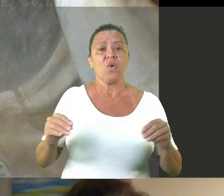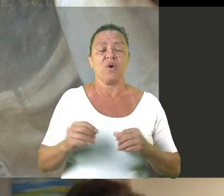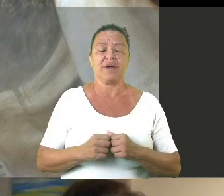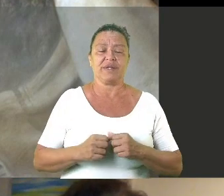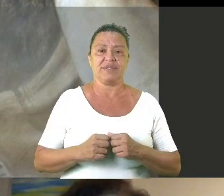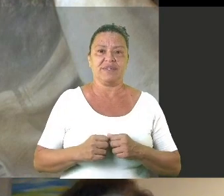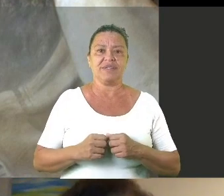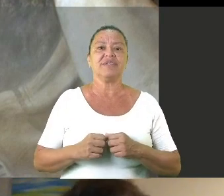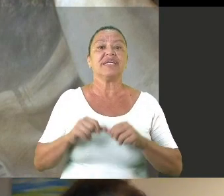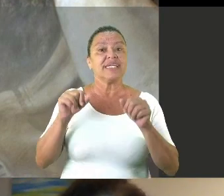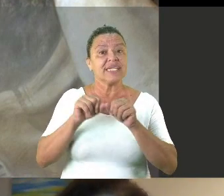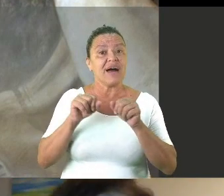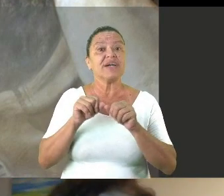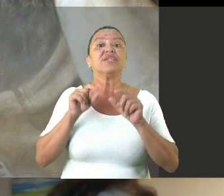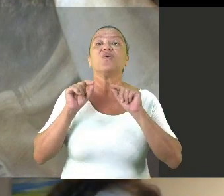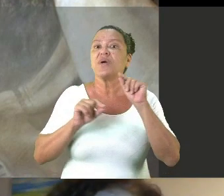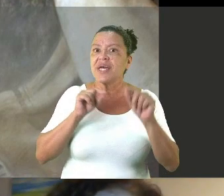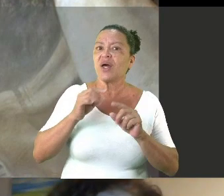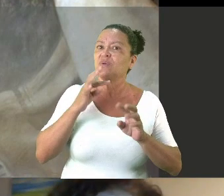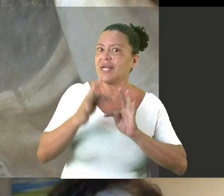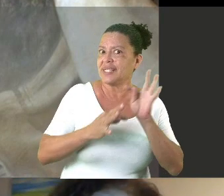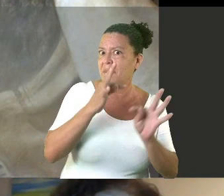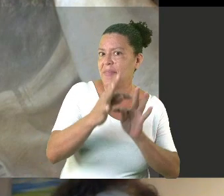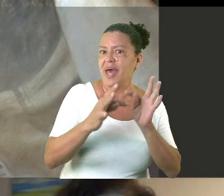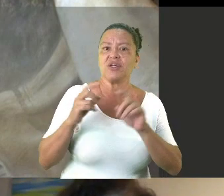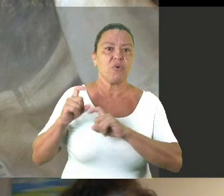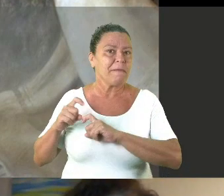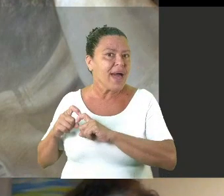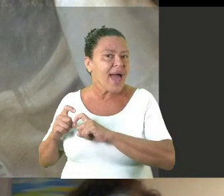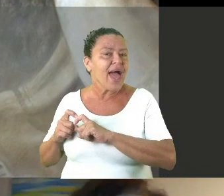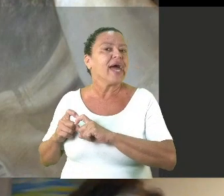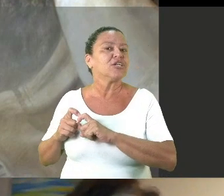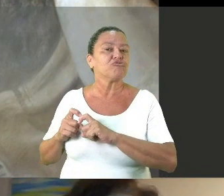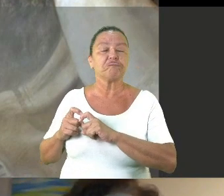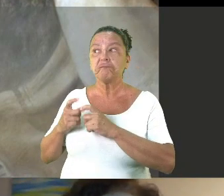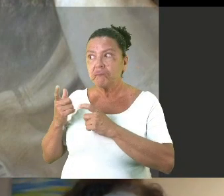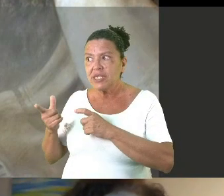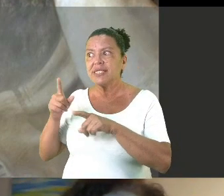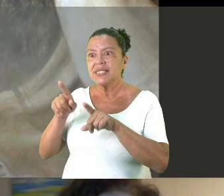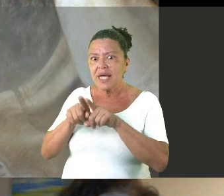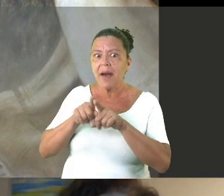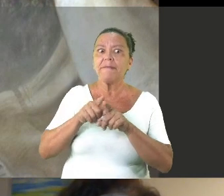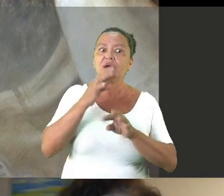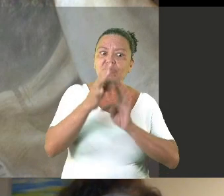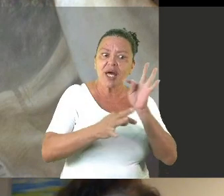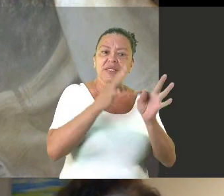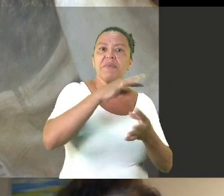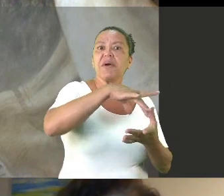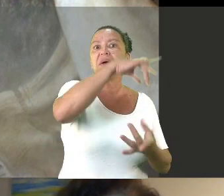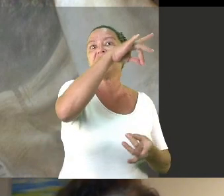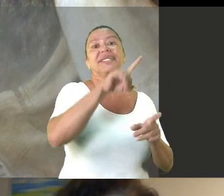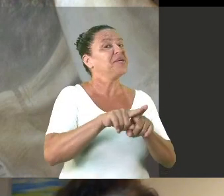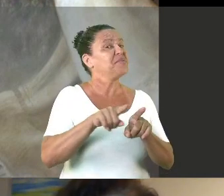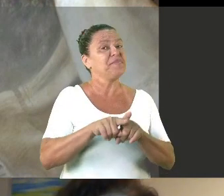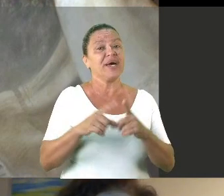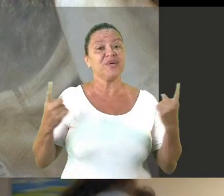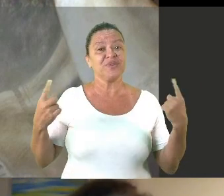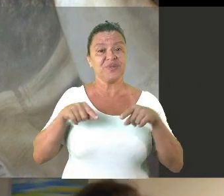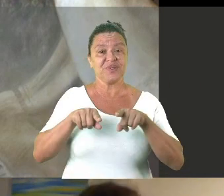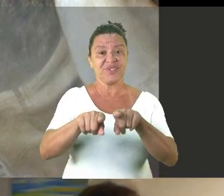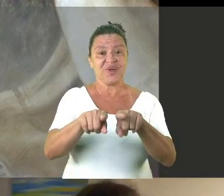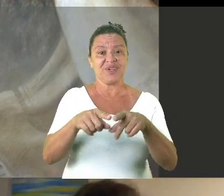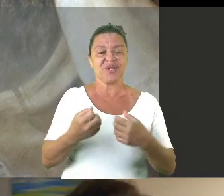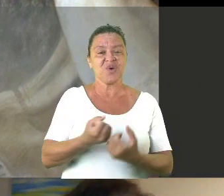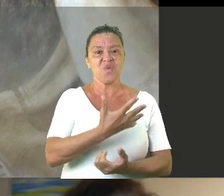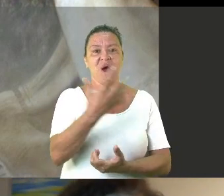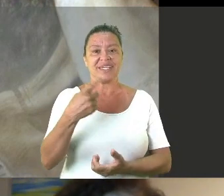está sendo feito através de um tratamento médico convencional e um tratamento médico espiritual. Quantos de